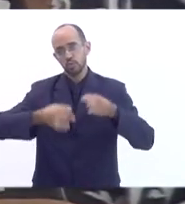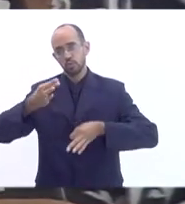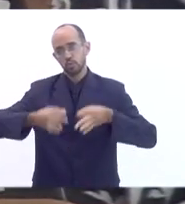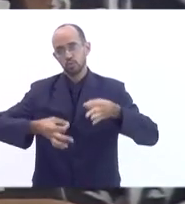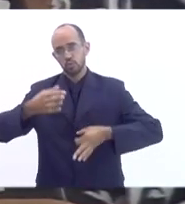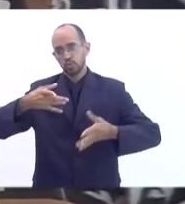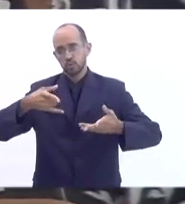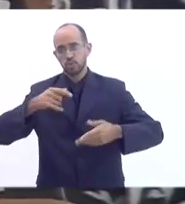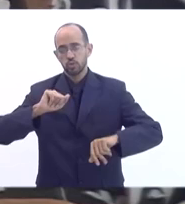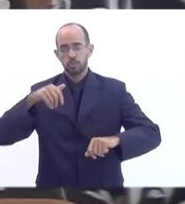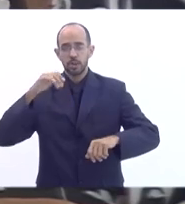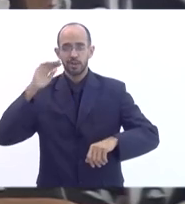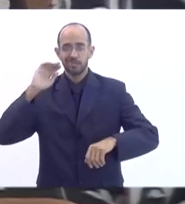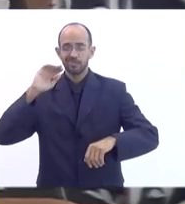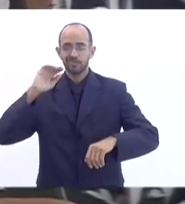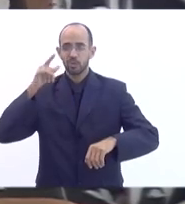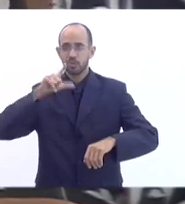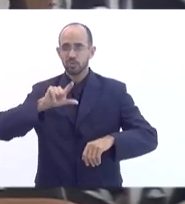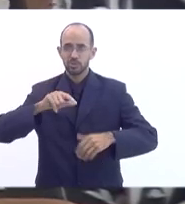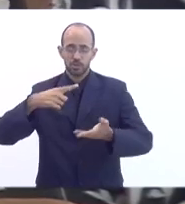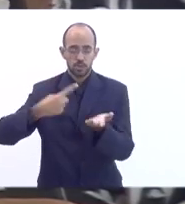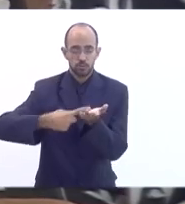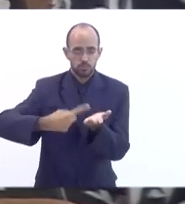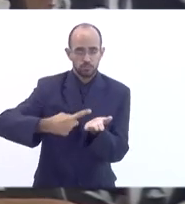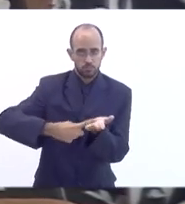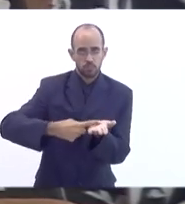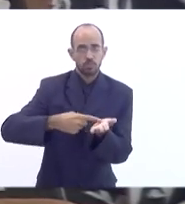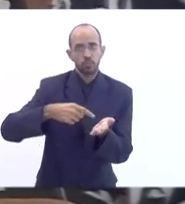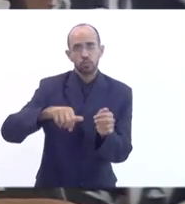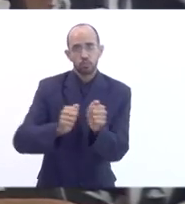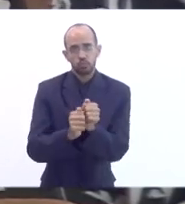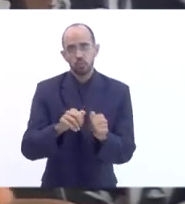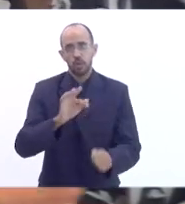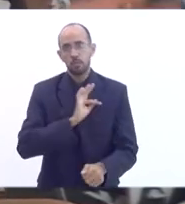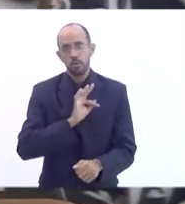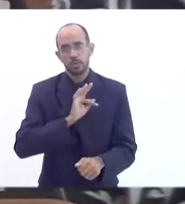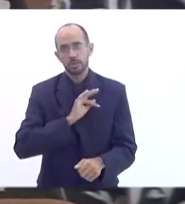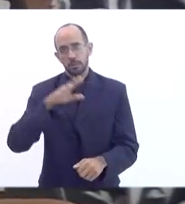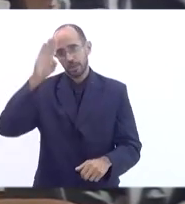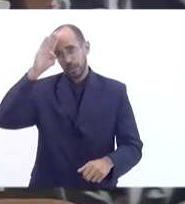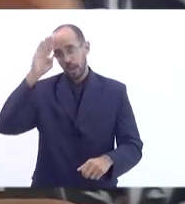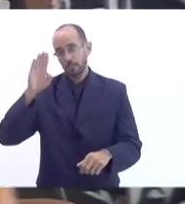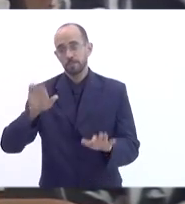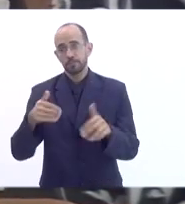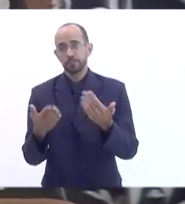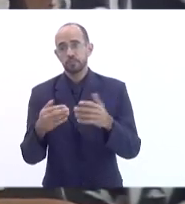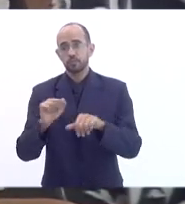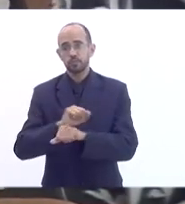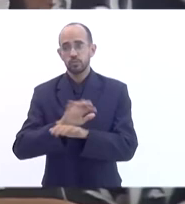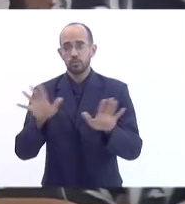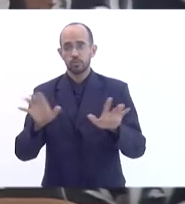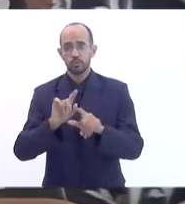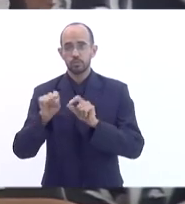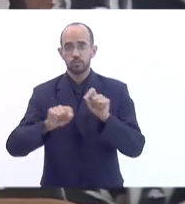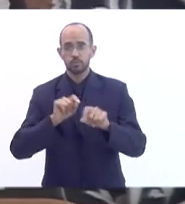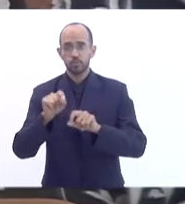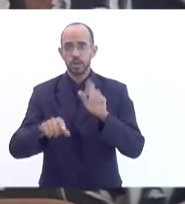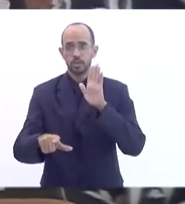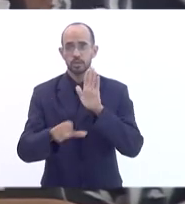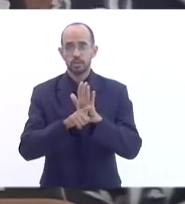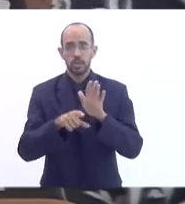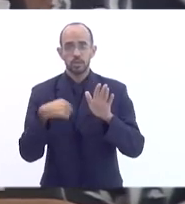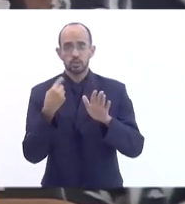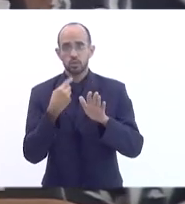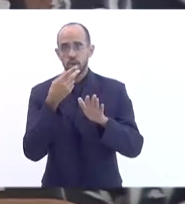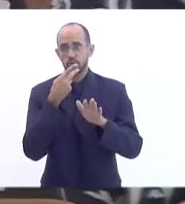e diretriz com a polícia militar só para deixar claro que as leis que nós comentamos aqui